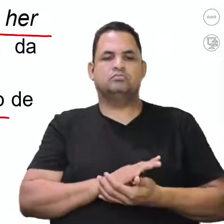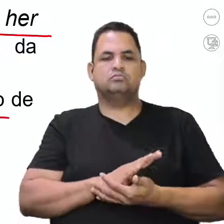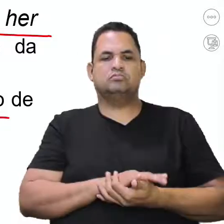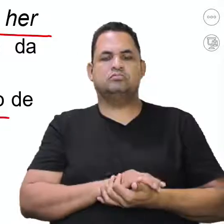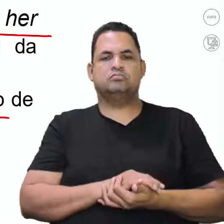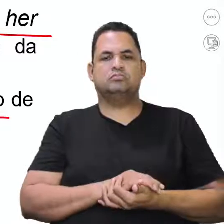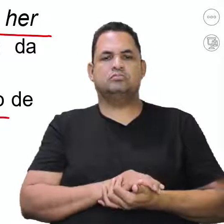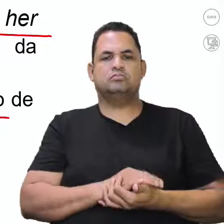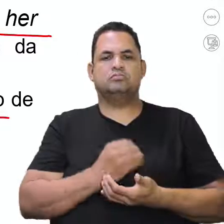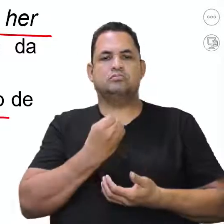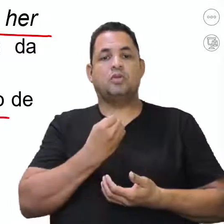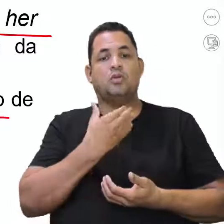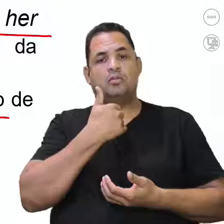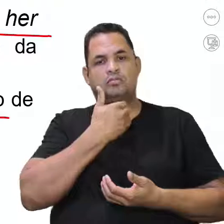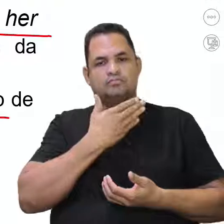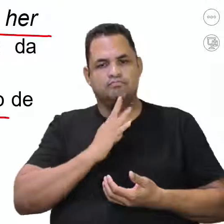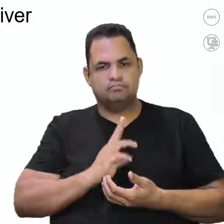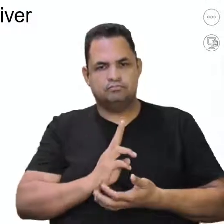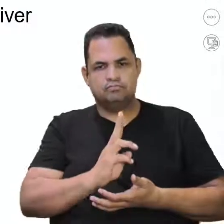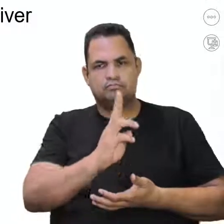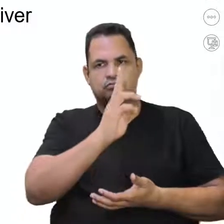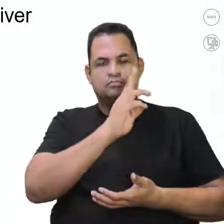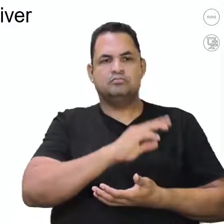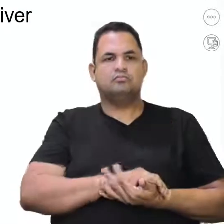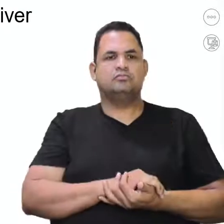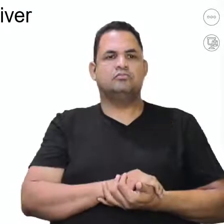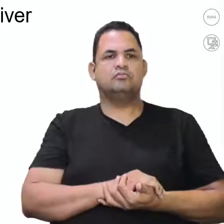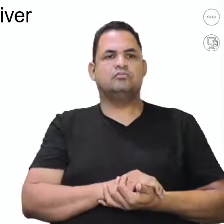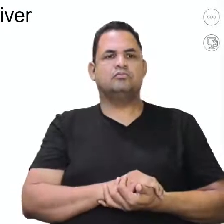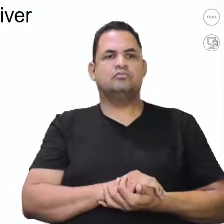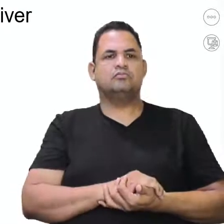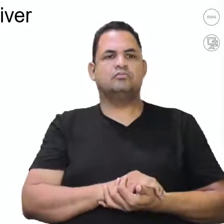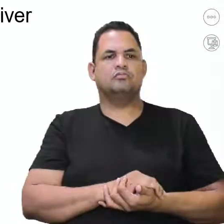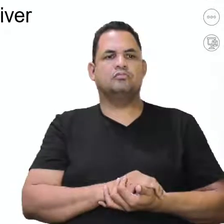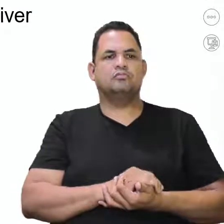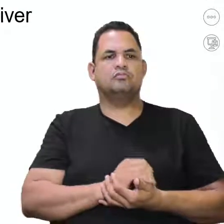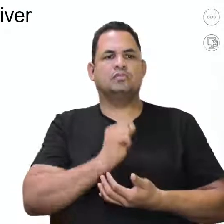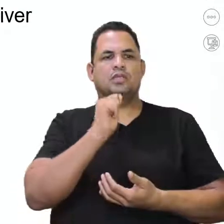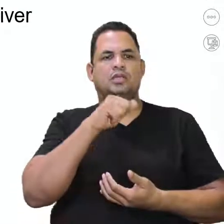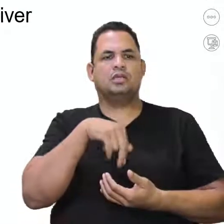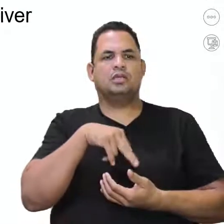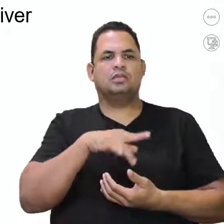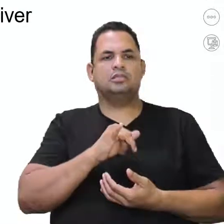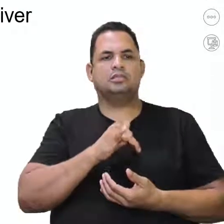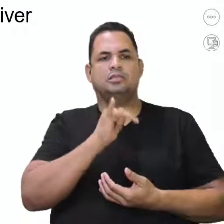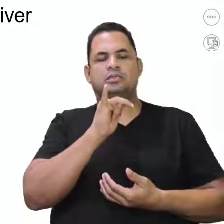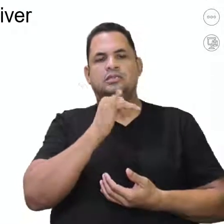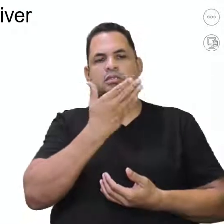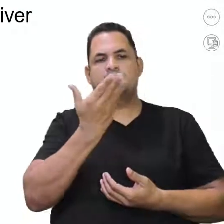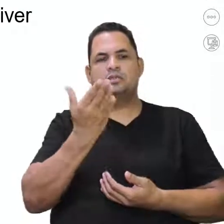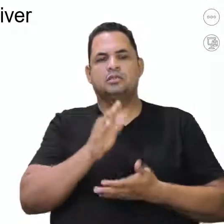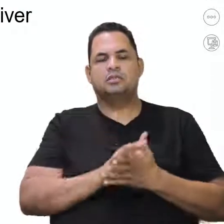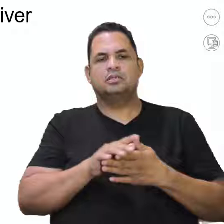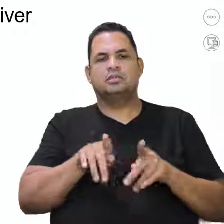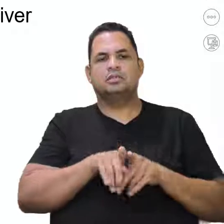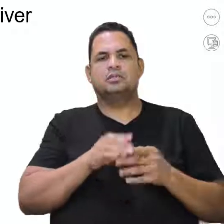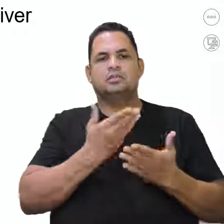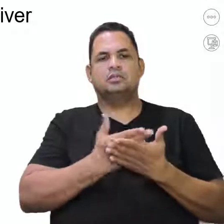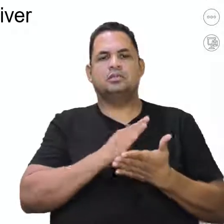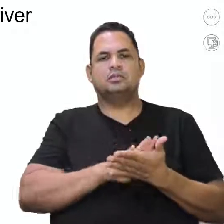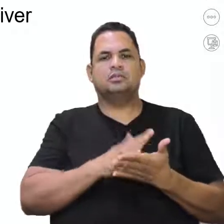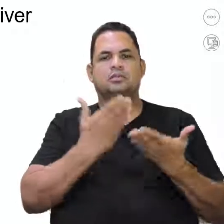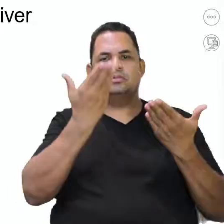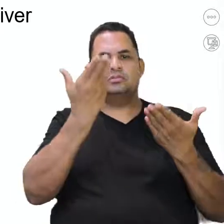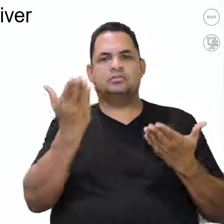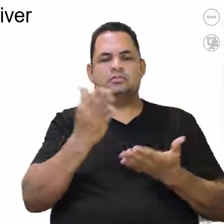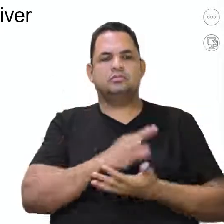de chá. Tudo bem? Vamos seguir? Agora sobre o any, esse pronome definido que também tem as traduções